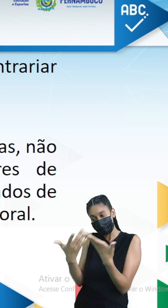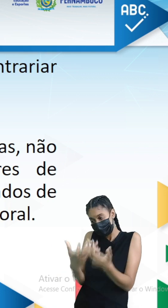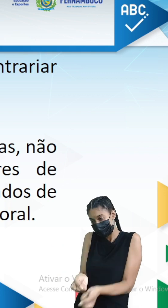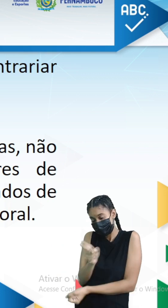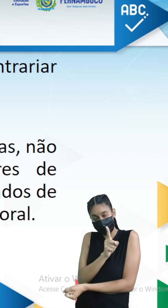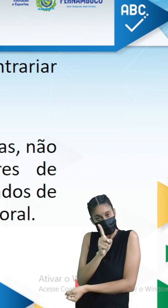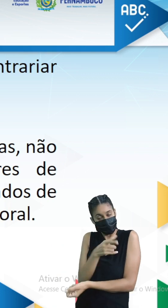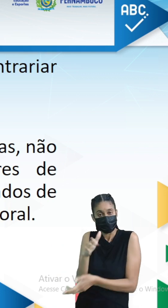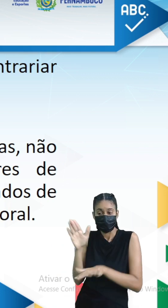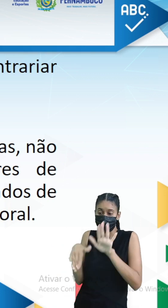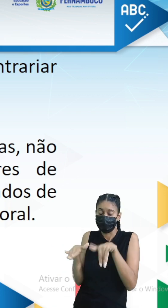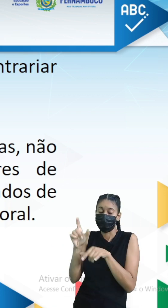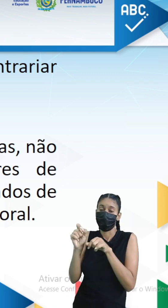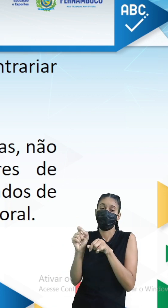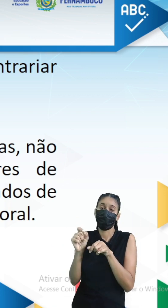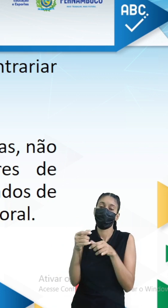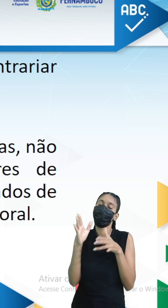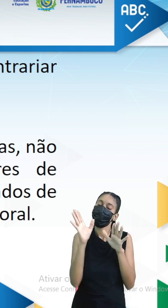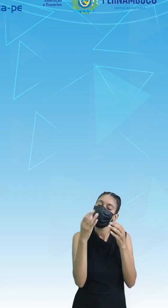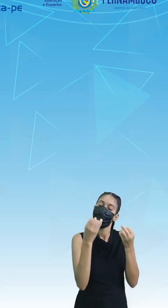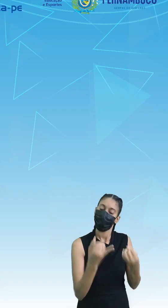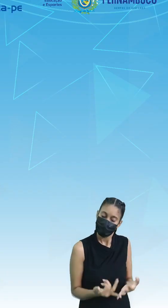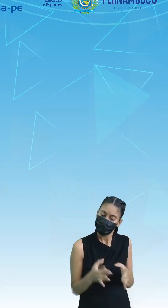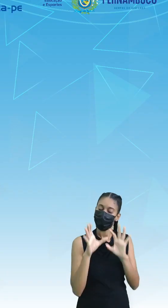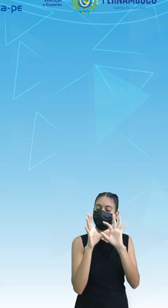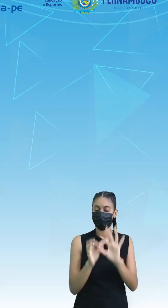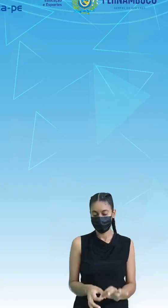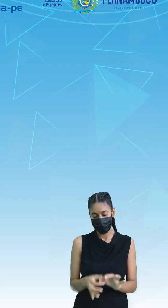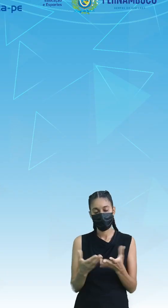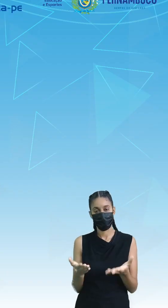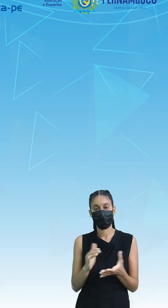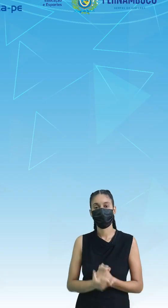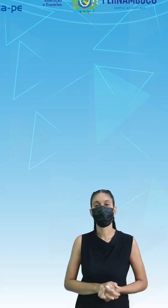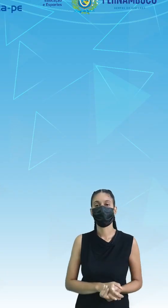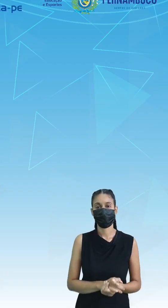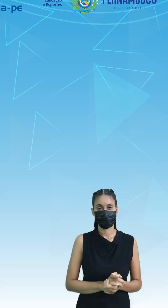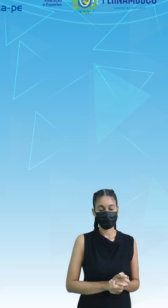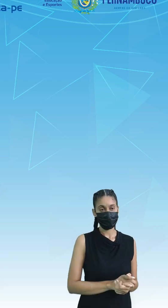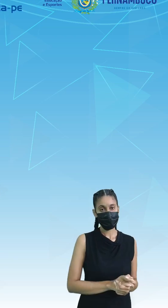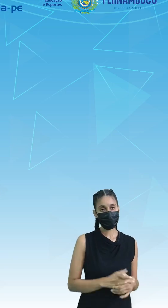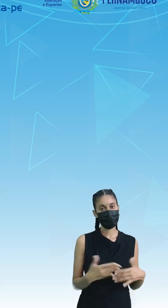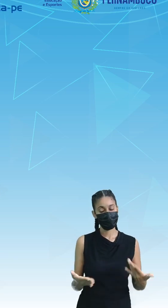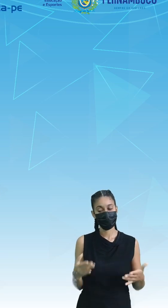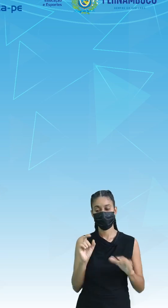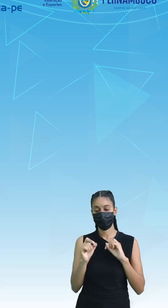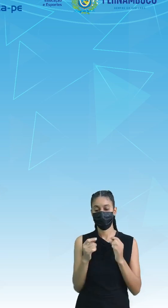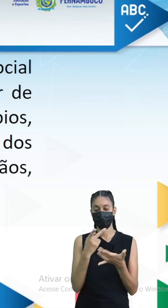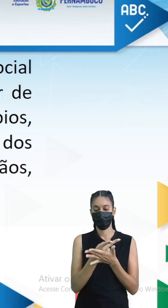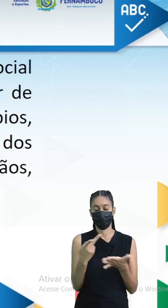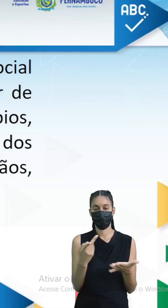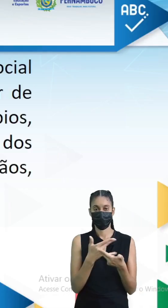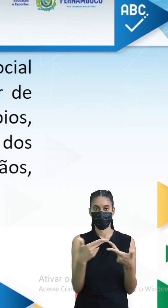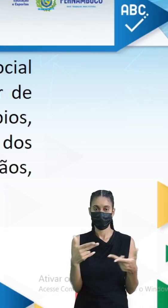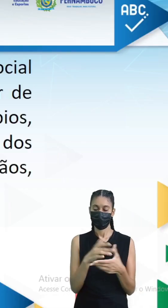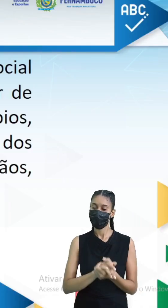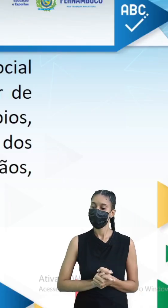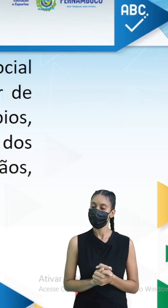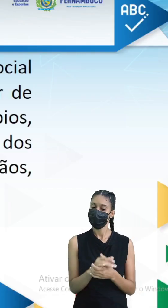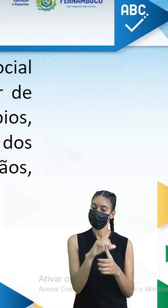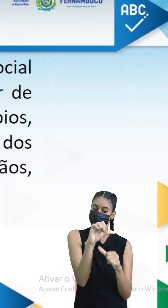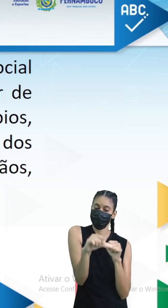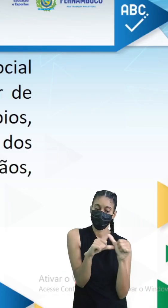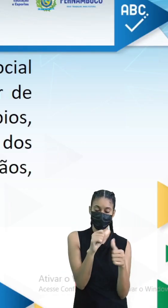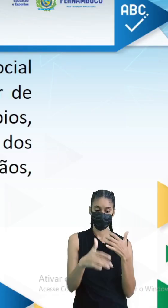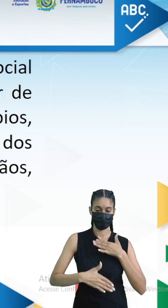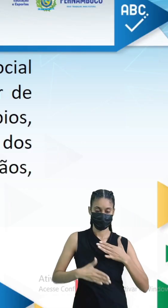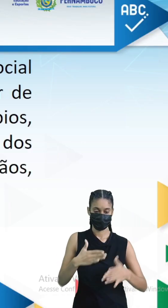ou não. Quem vai determinar, como eu falei, é o contexto, é a situação. Então, o fluxo cinésico de mudança do